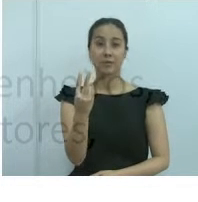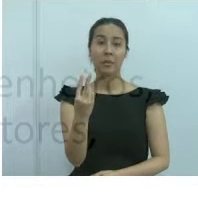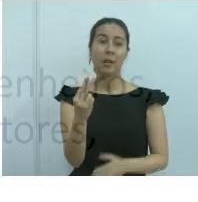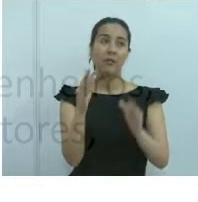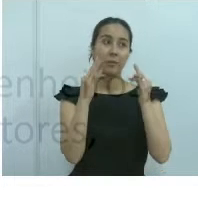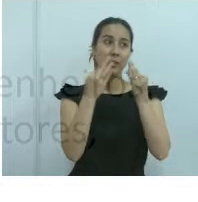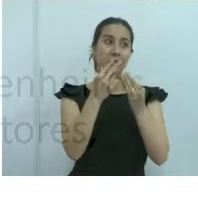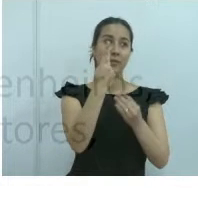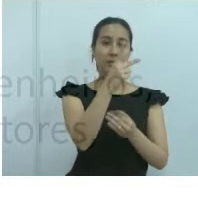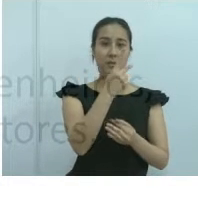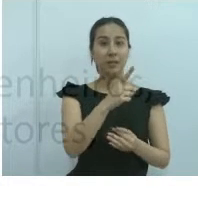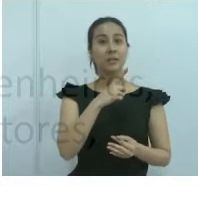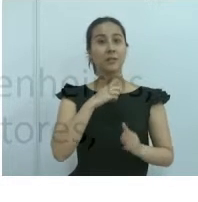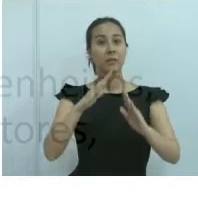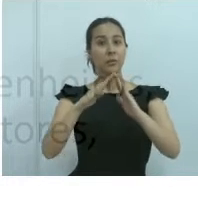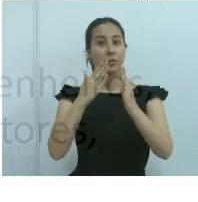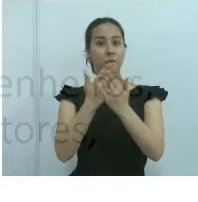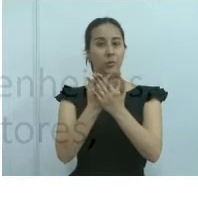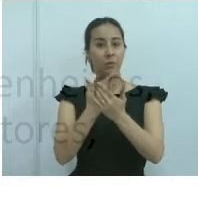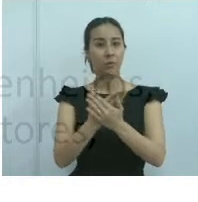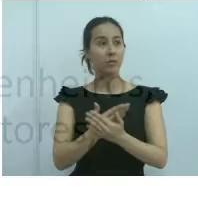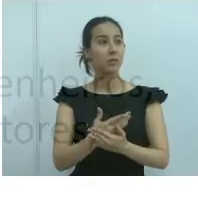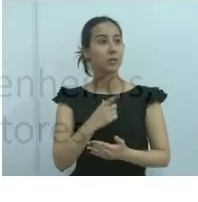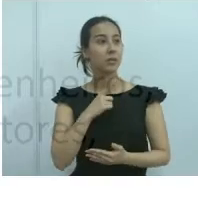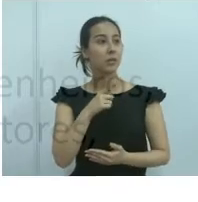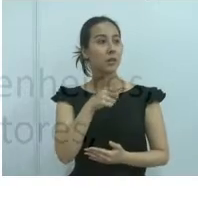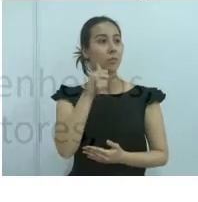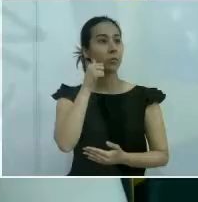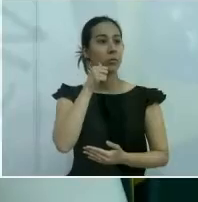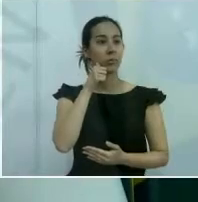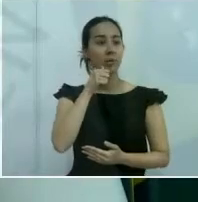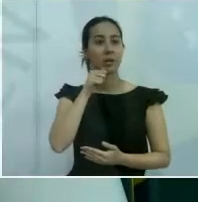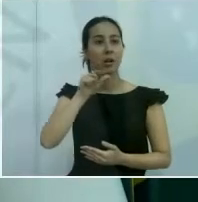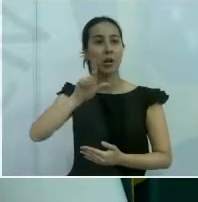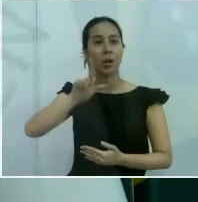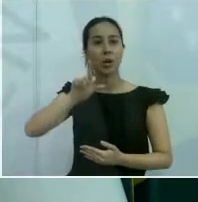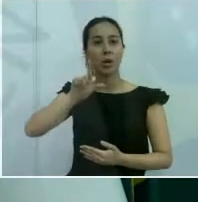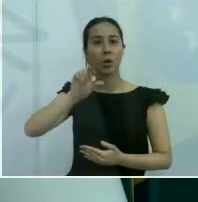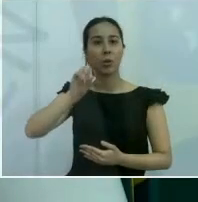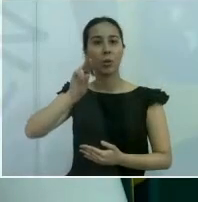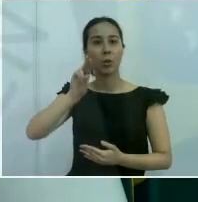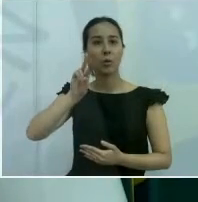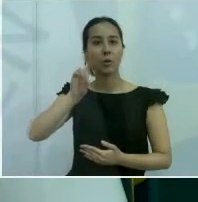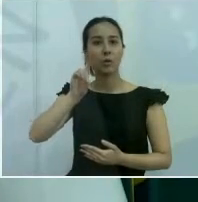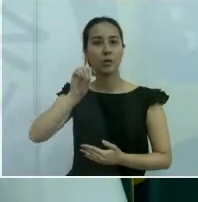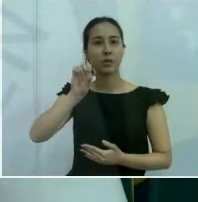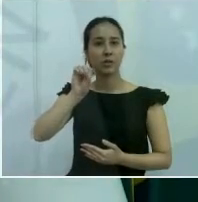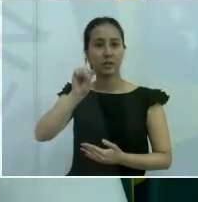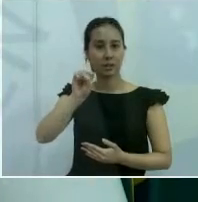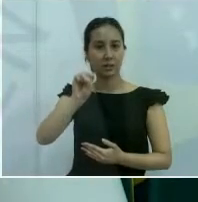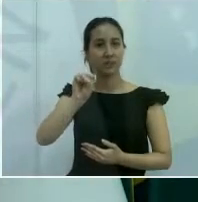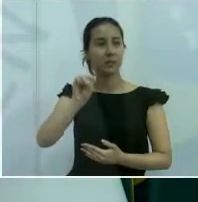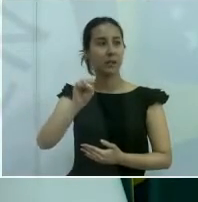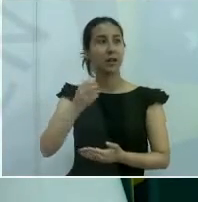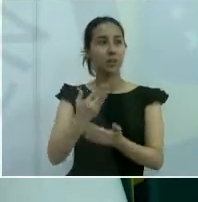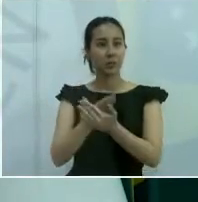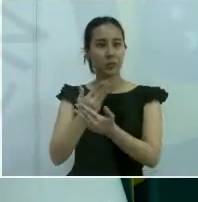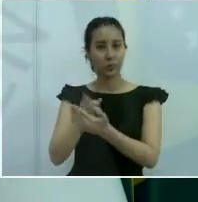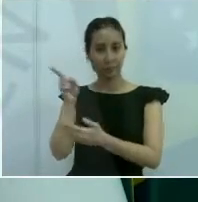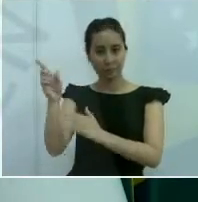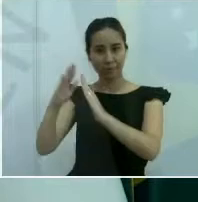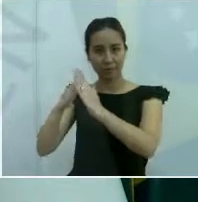aliás a lurdes que está aí ela estudou na primeira turma do ginásio municipal nós éramos da segunda turma